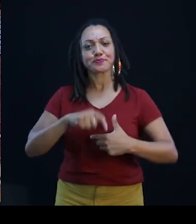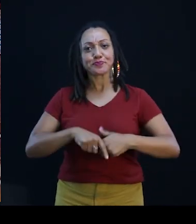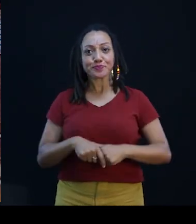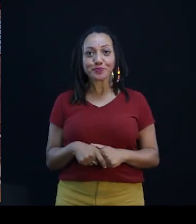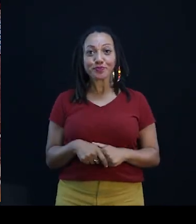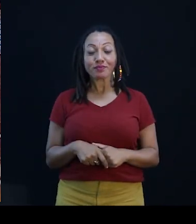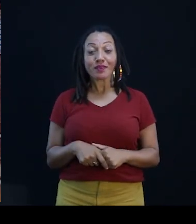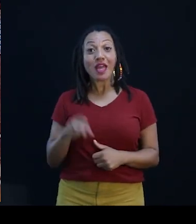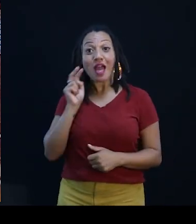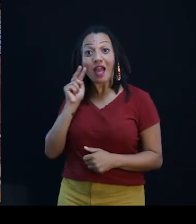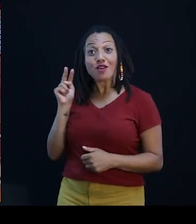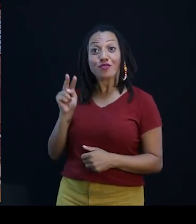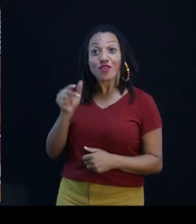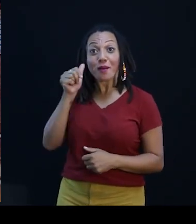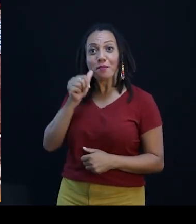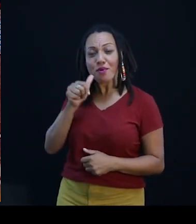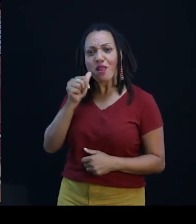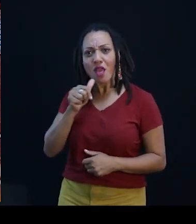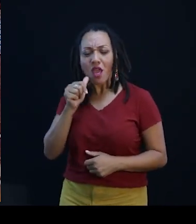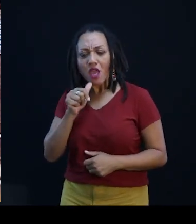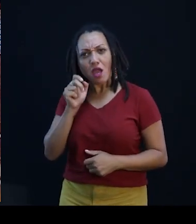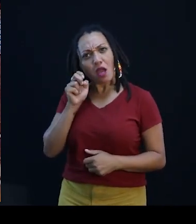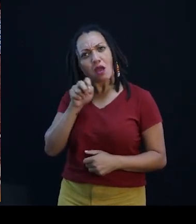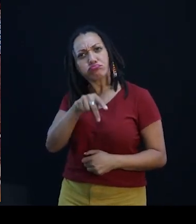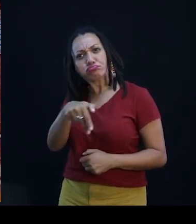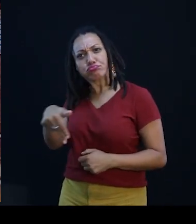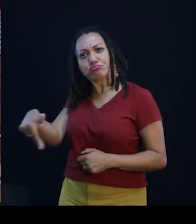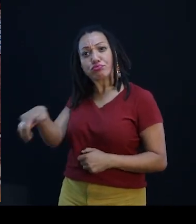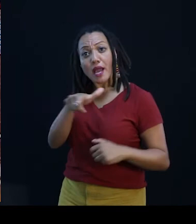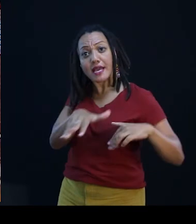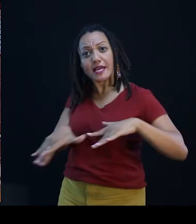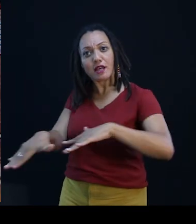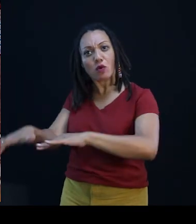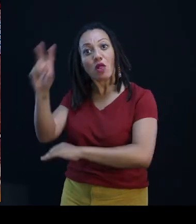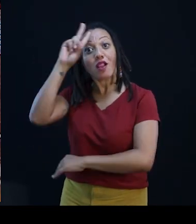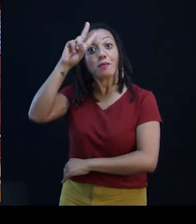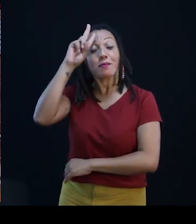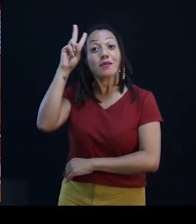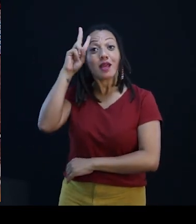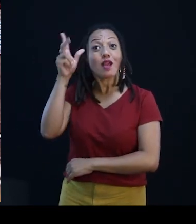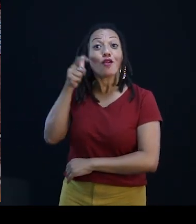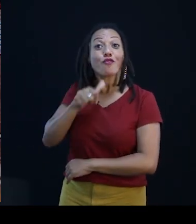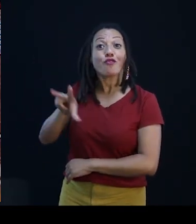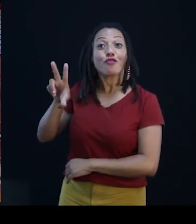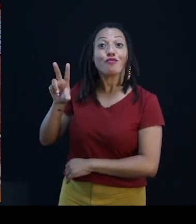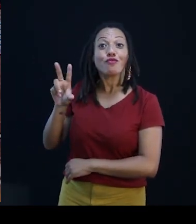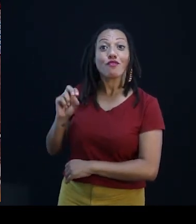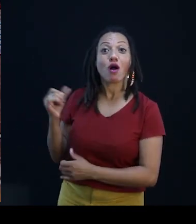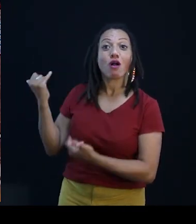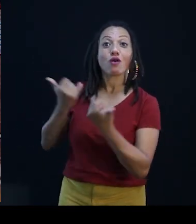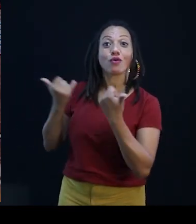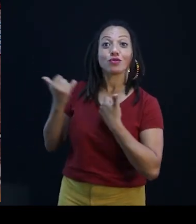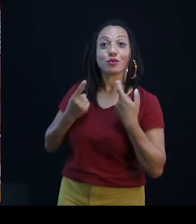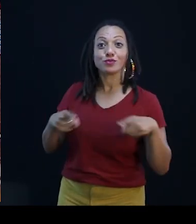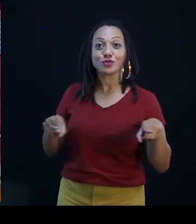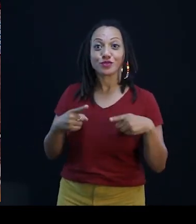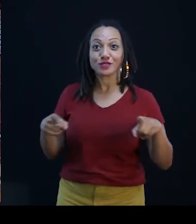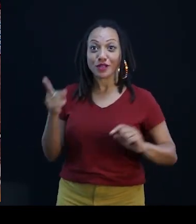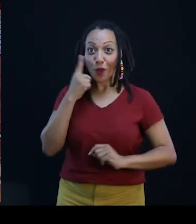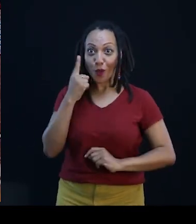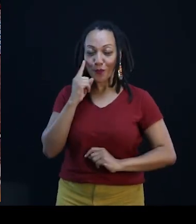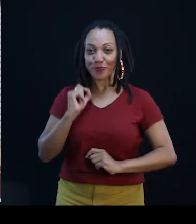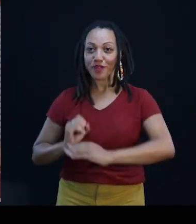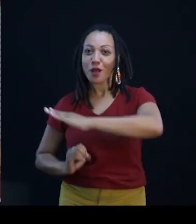vi essa senhora, essa história toda, e lembrei de uma música que minha avó tinha me contado. Uma música que fala assim, ó. O sol